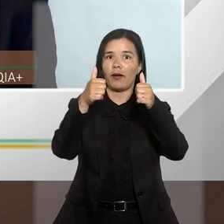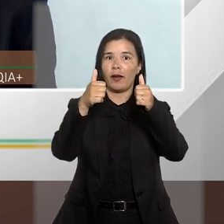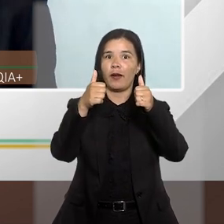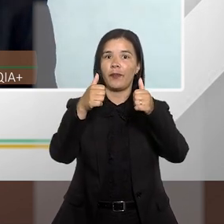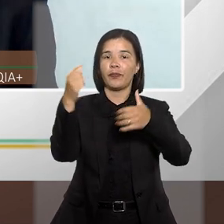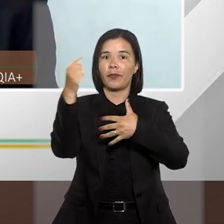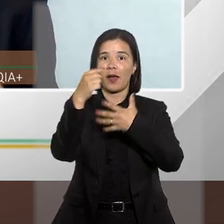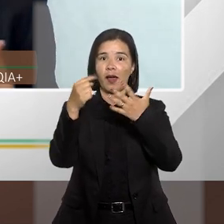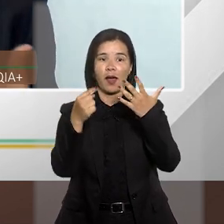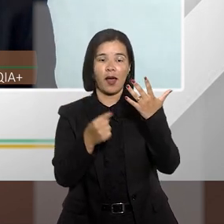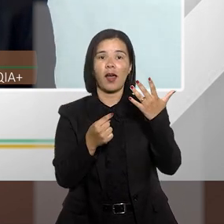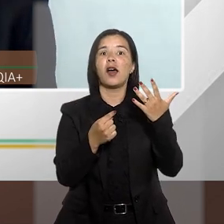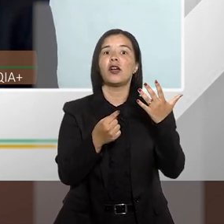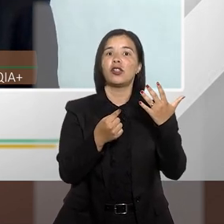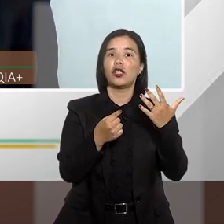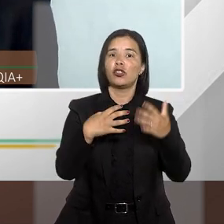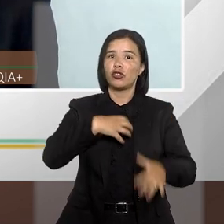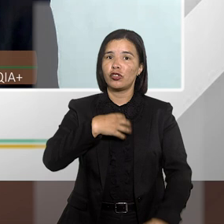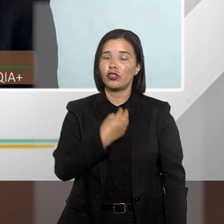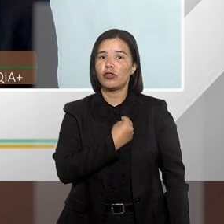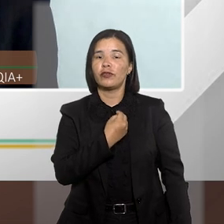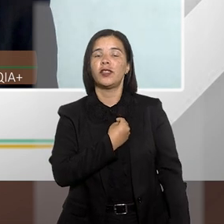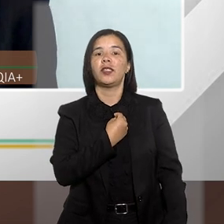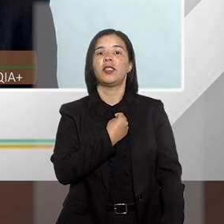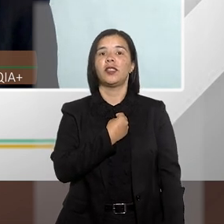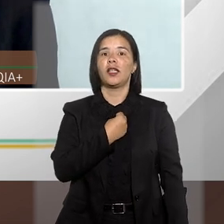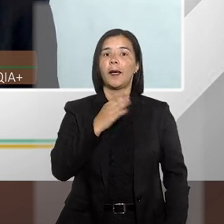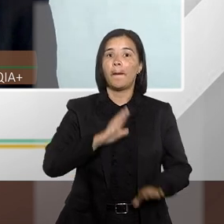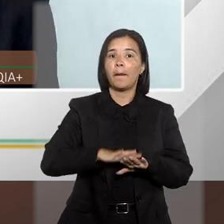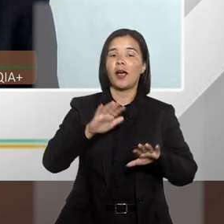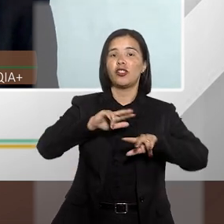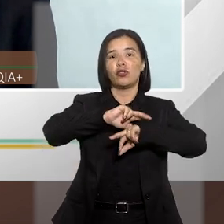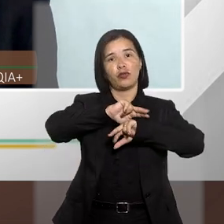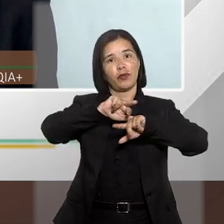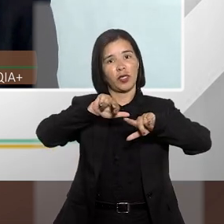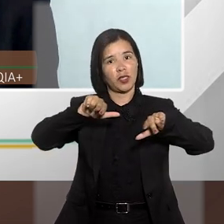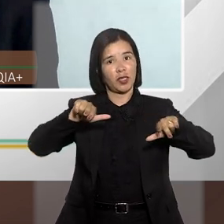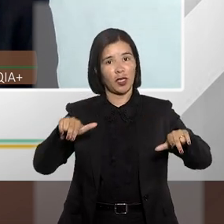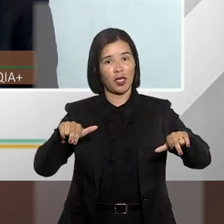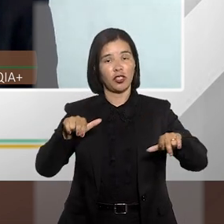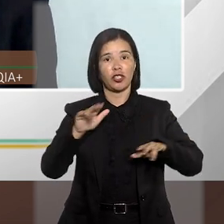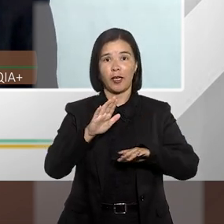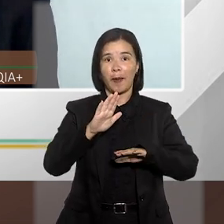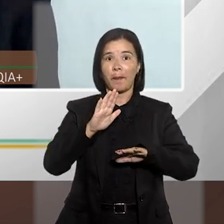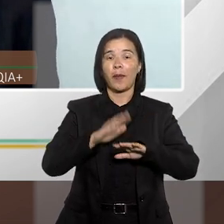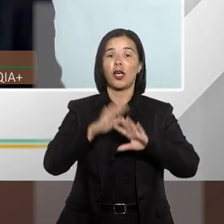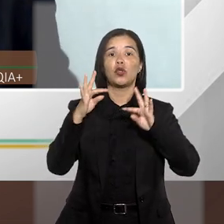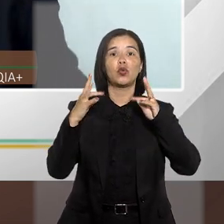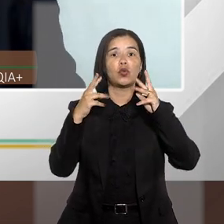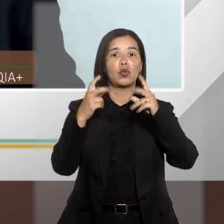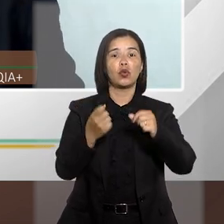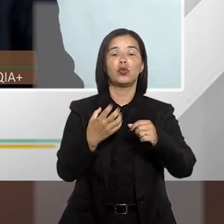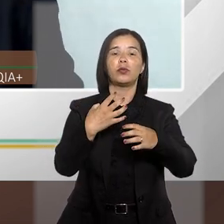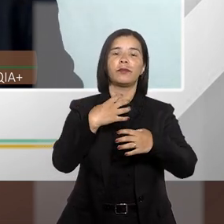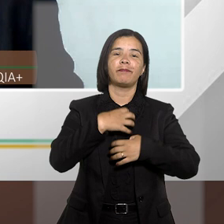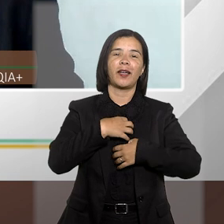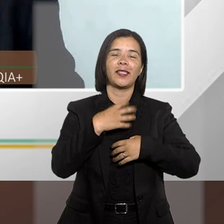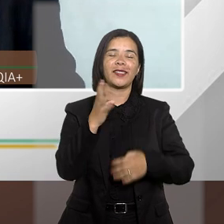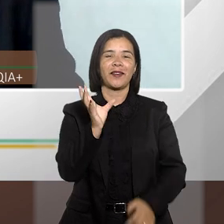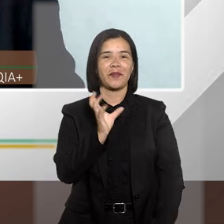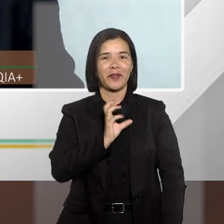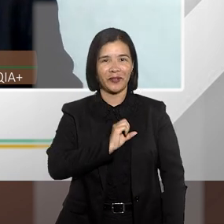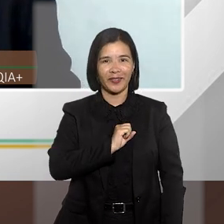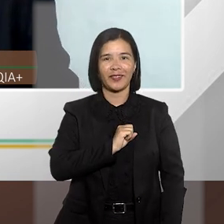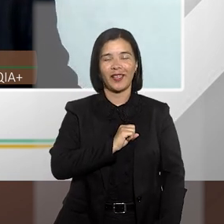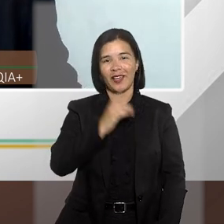Contemplando mais formas de vida, contemplando mais diversidade e mais, sobretudo, assim, mais afeto, né? E mais amor.